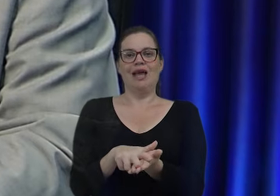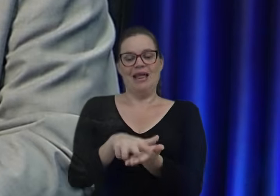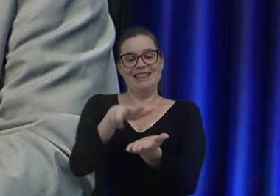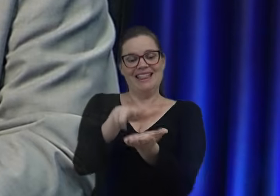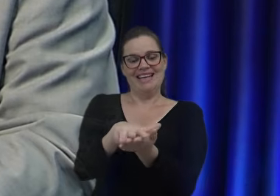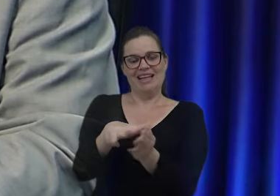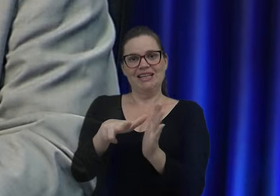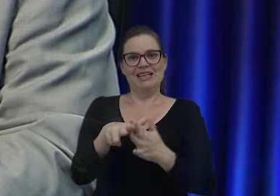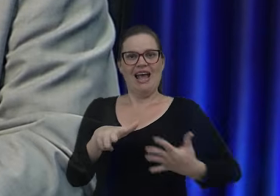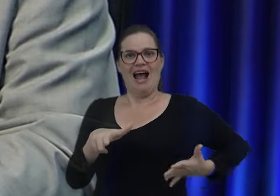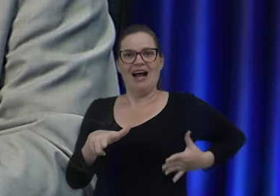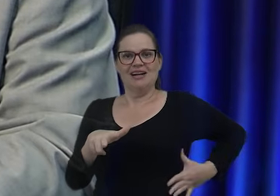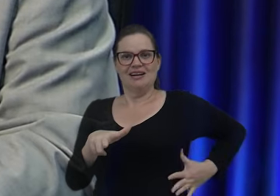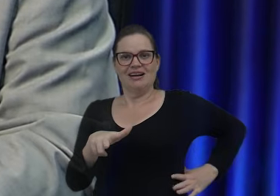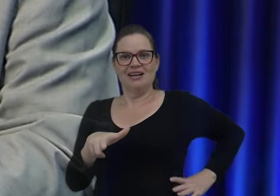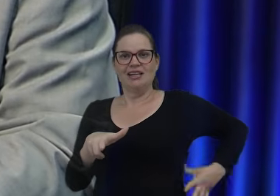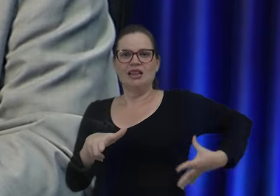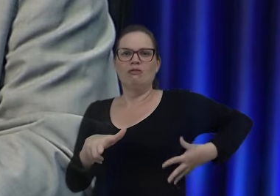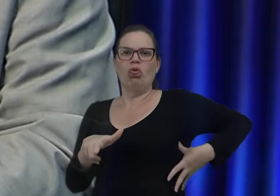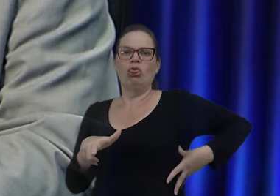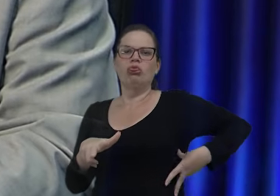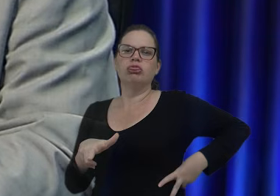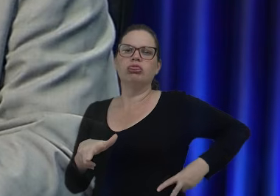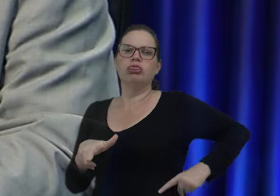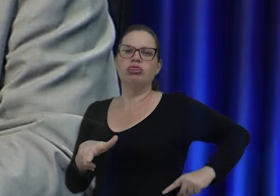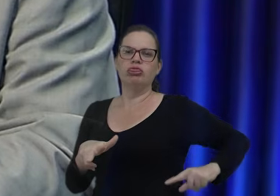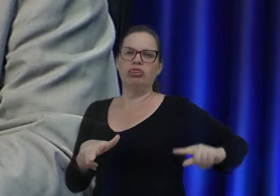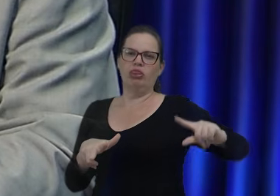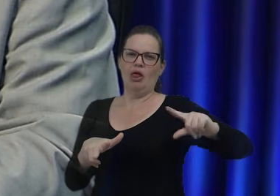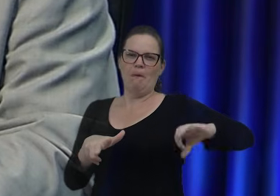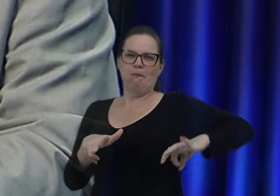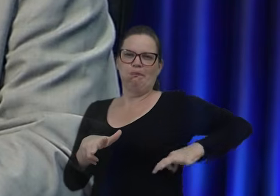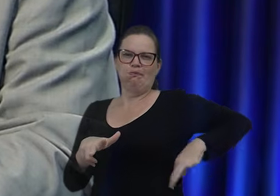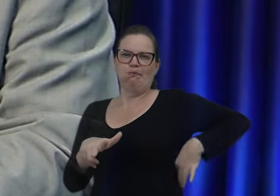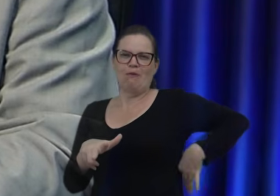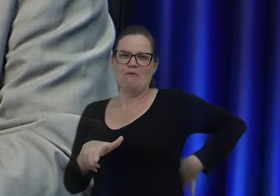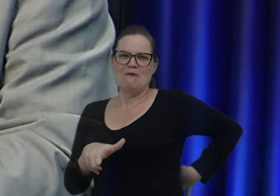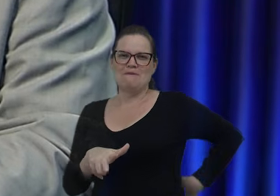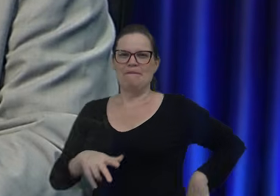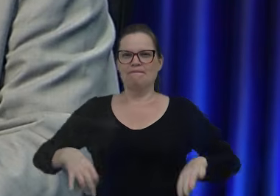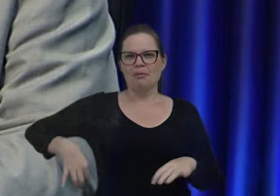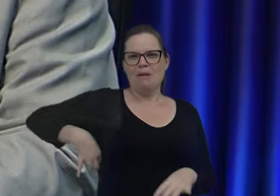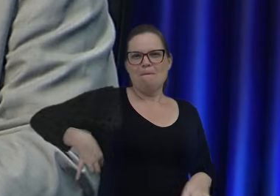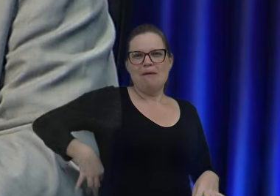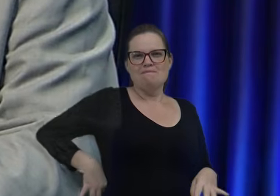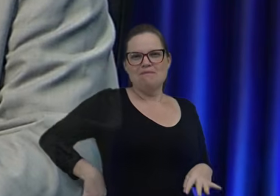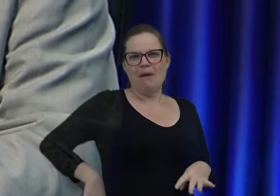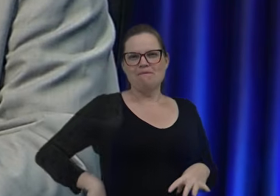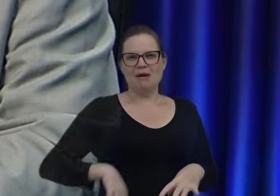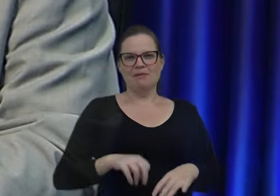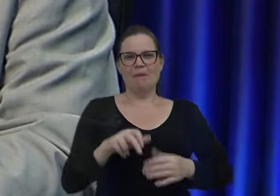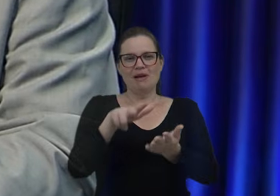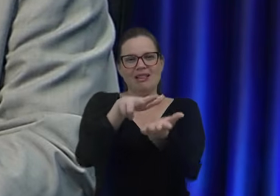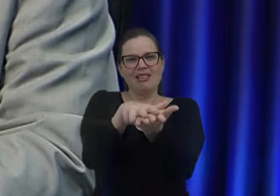decomposição. E ele contou essa história para a gente, e o pastor da